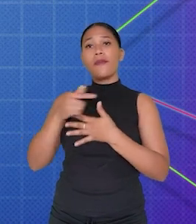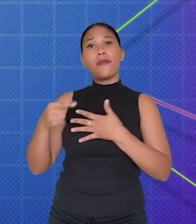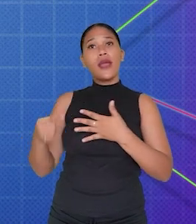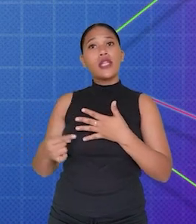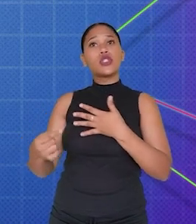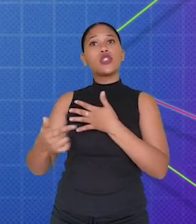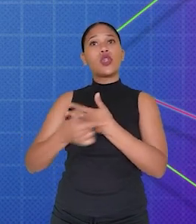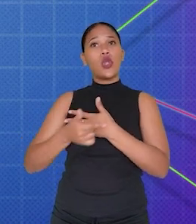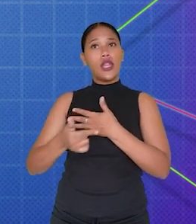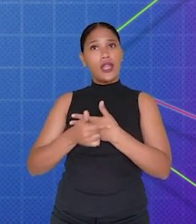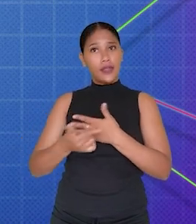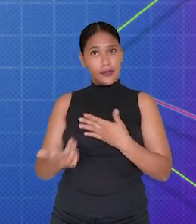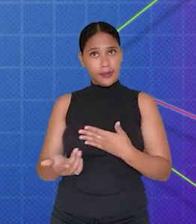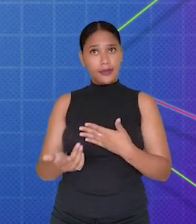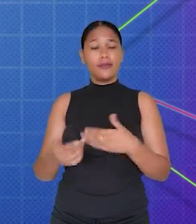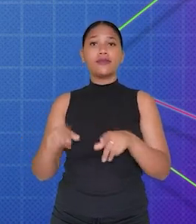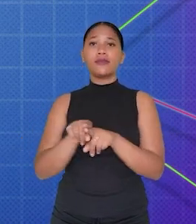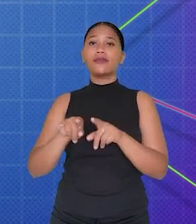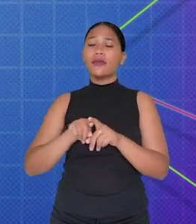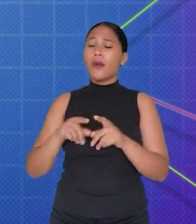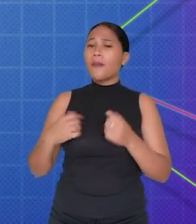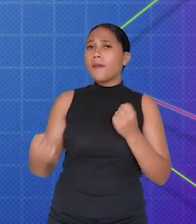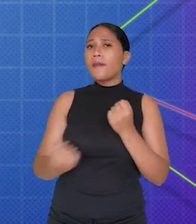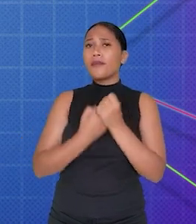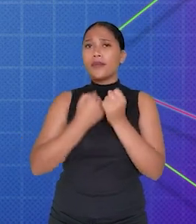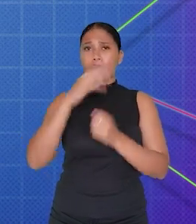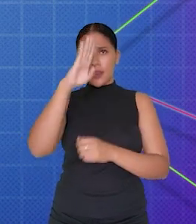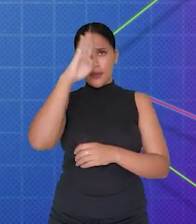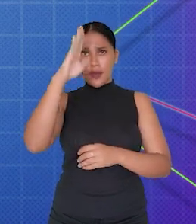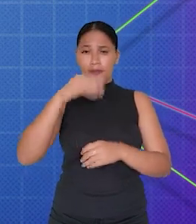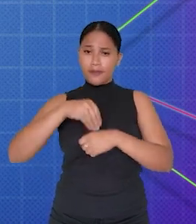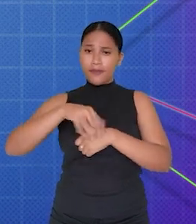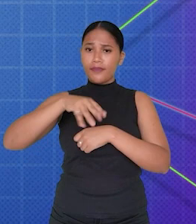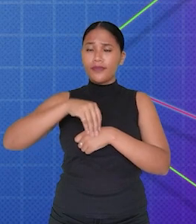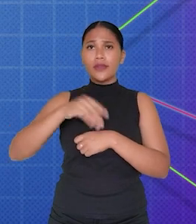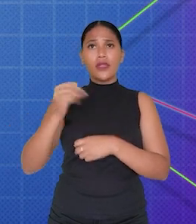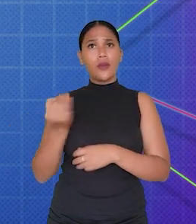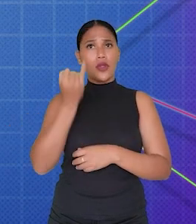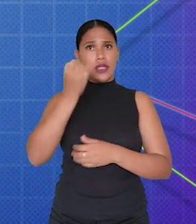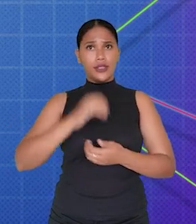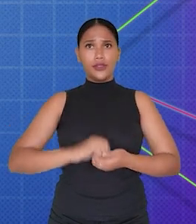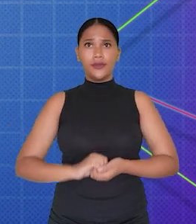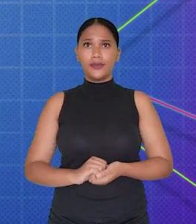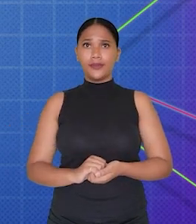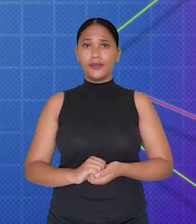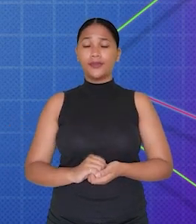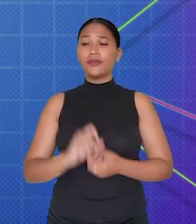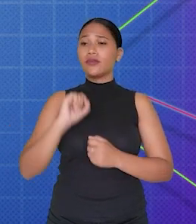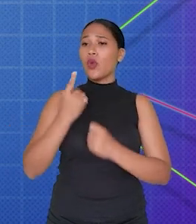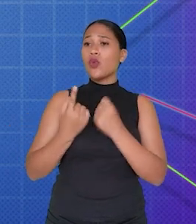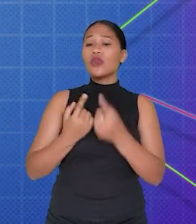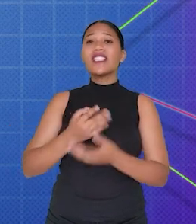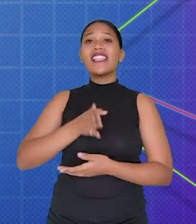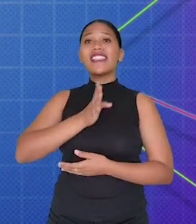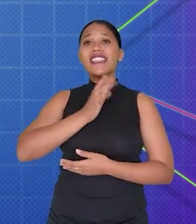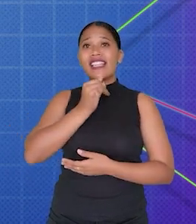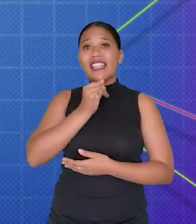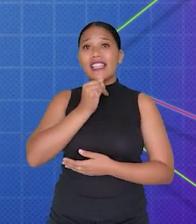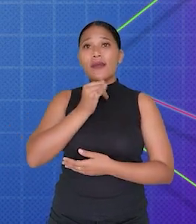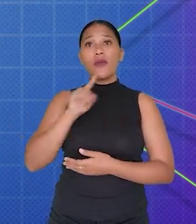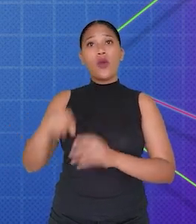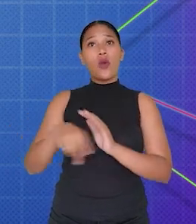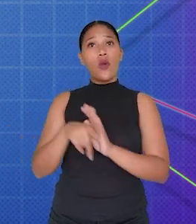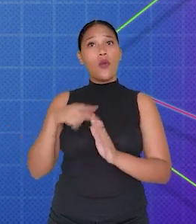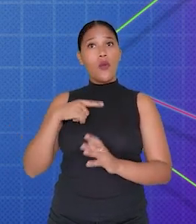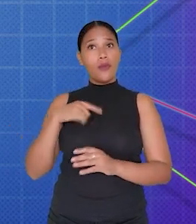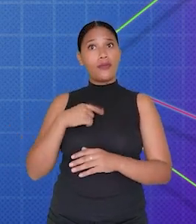personagens, apoiam o arco principal e podem ser utilizados para transmitir mensagens importantes. Alguns exemplos de jogos com